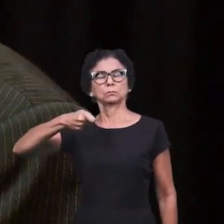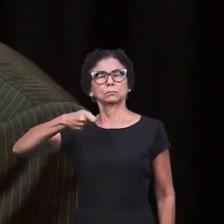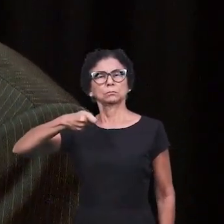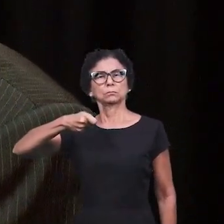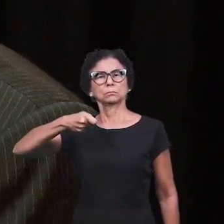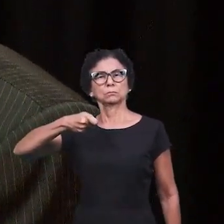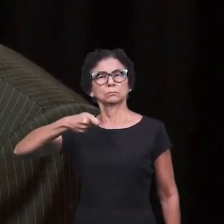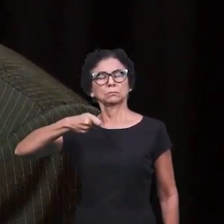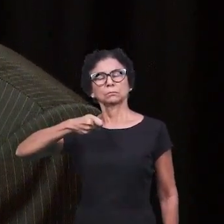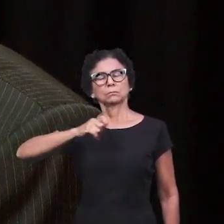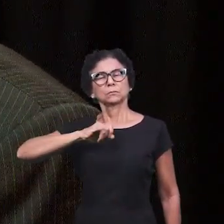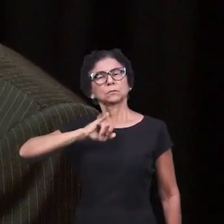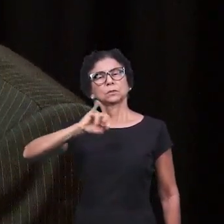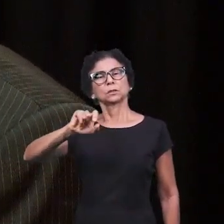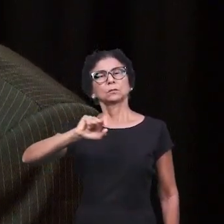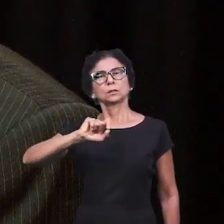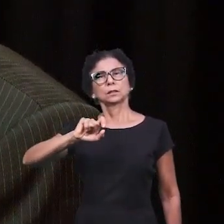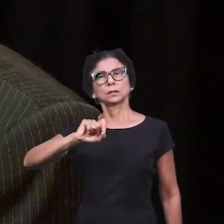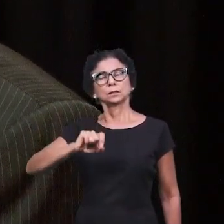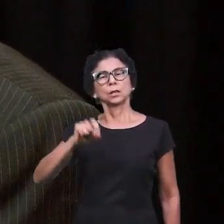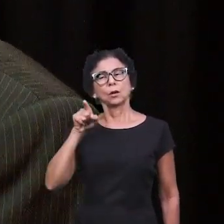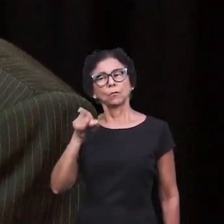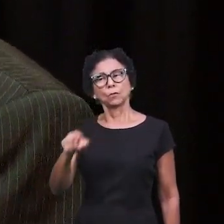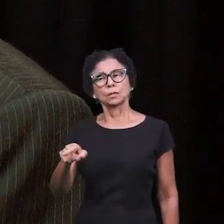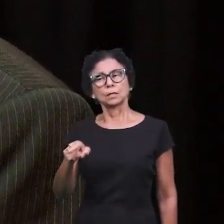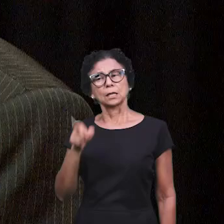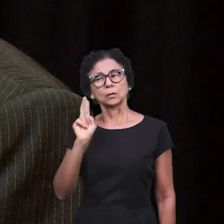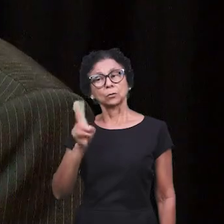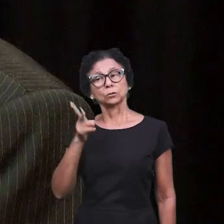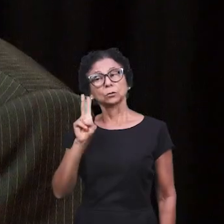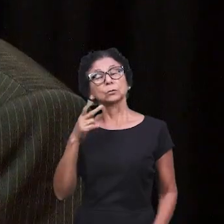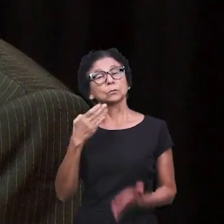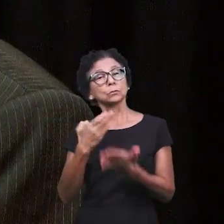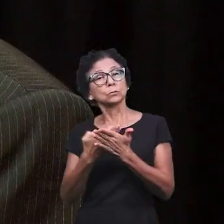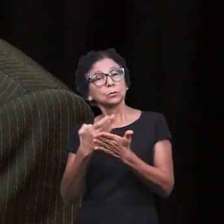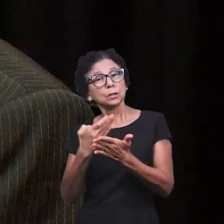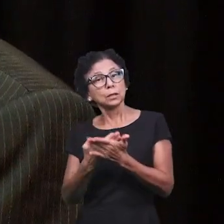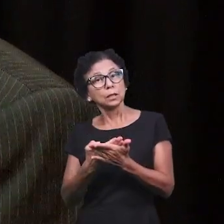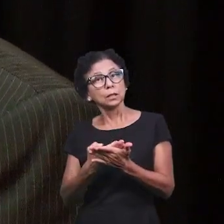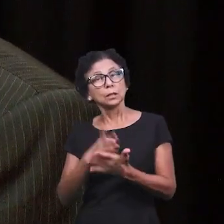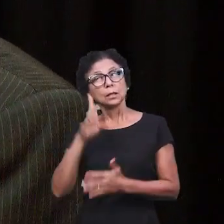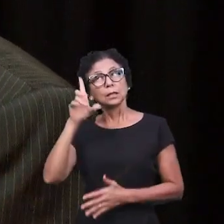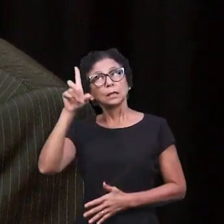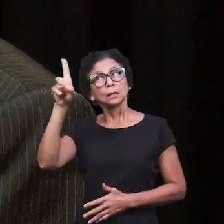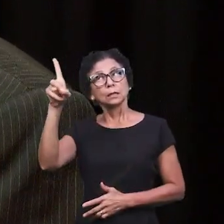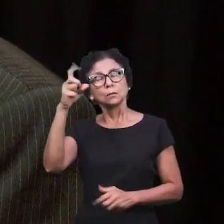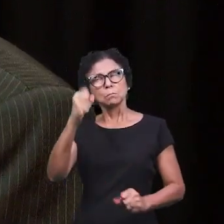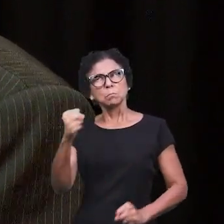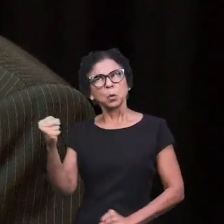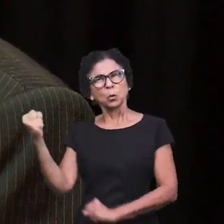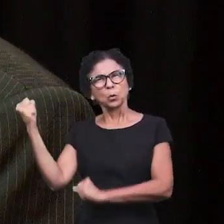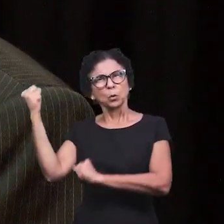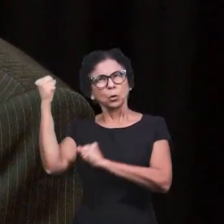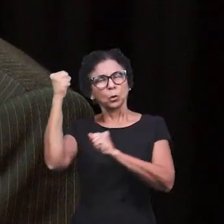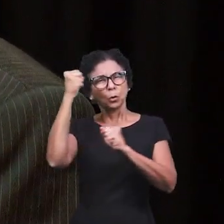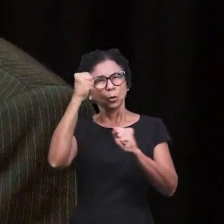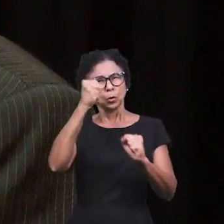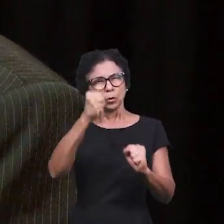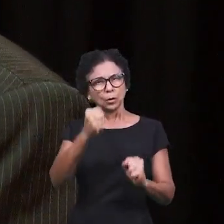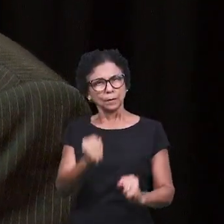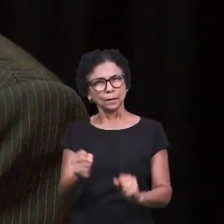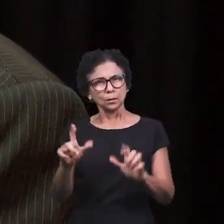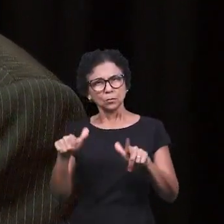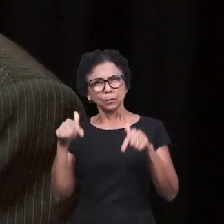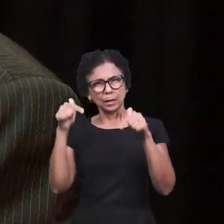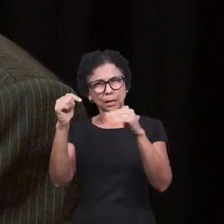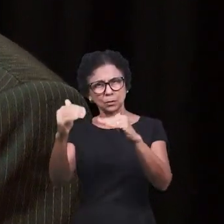com poder, dizendo que eu deveria continuar estudando, porque Deus era poderoso para fazer